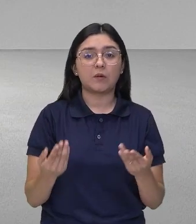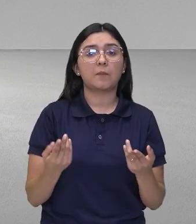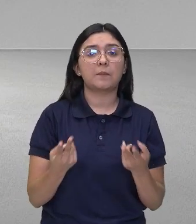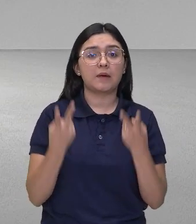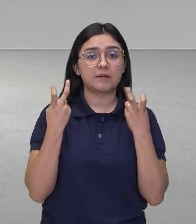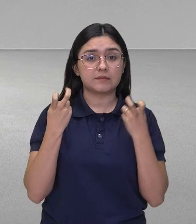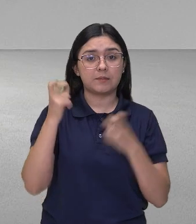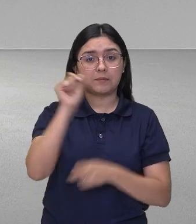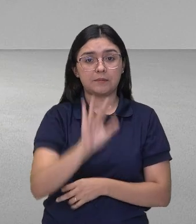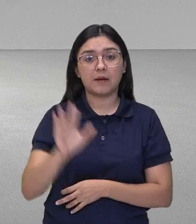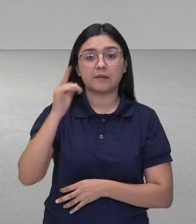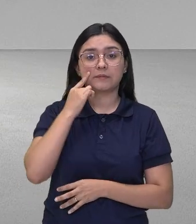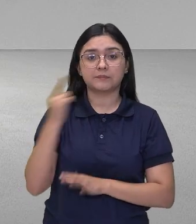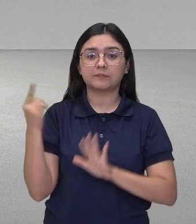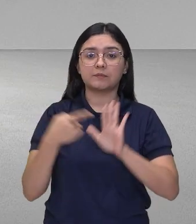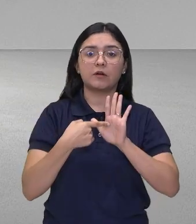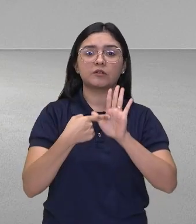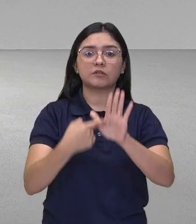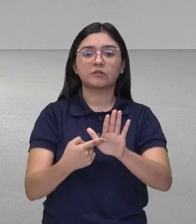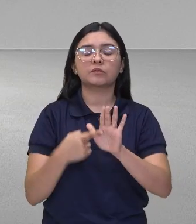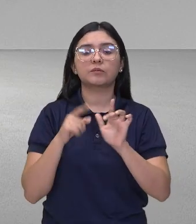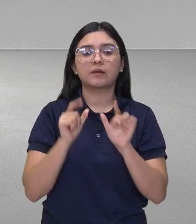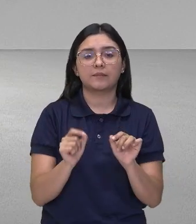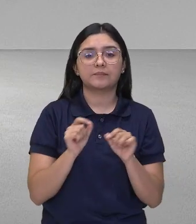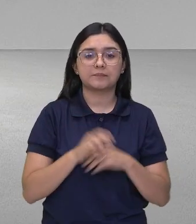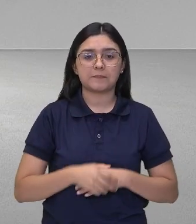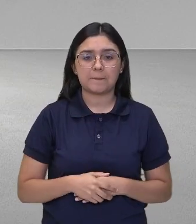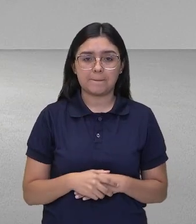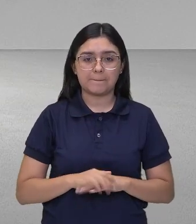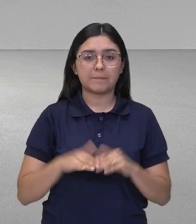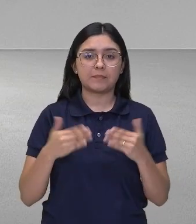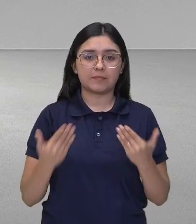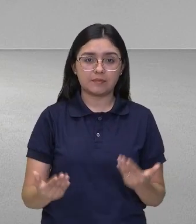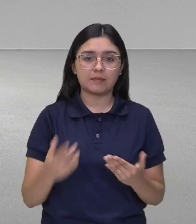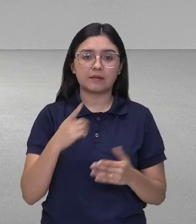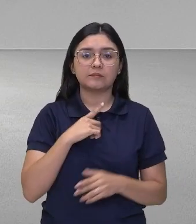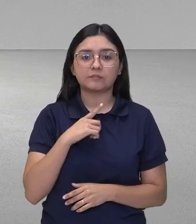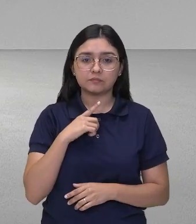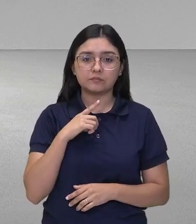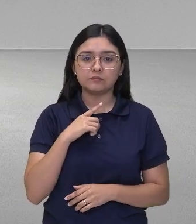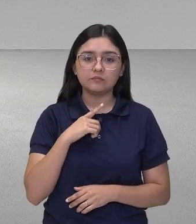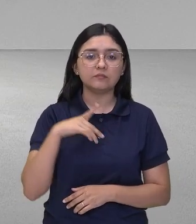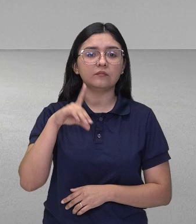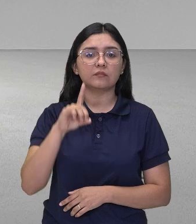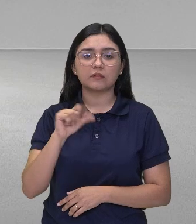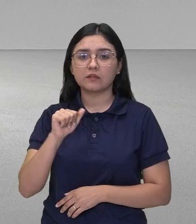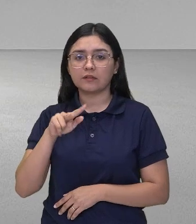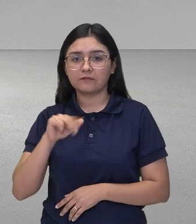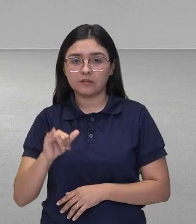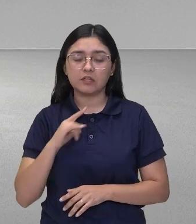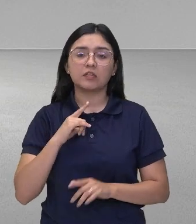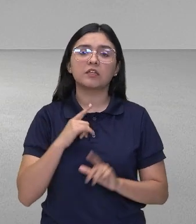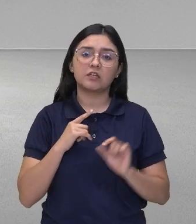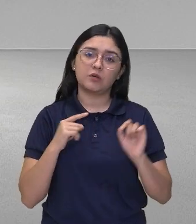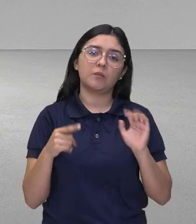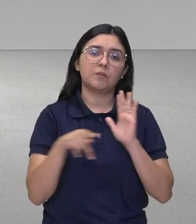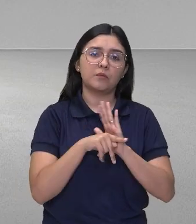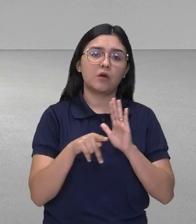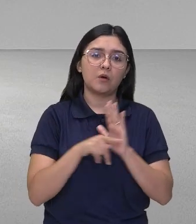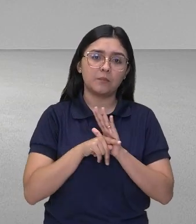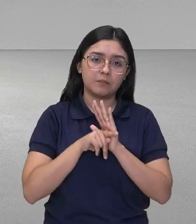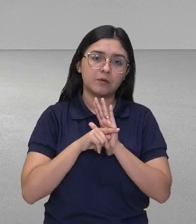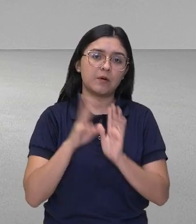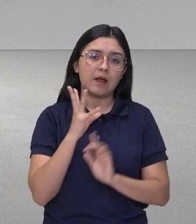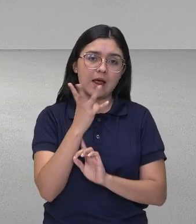essa imagem que é, então, aí, tá certo? Davi, que foi, então, aí confeccionado, então, pelo Michelangelo, e